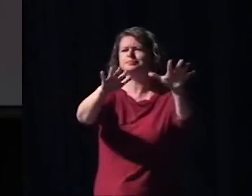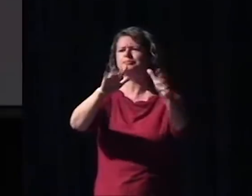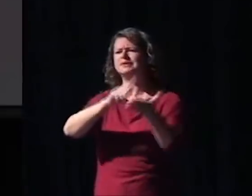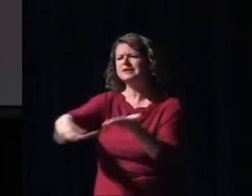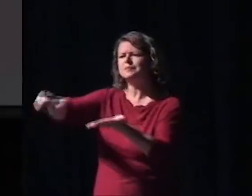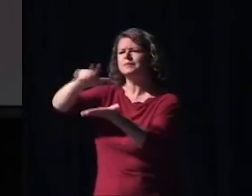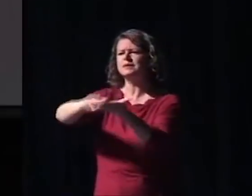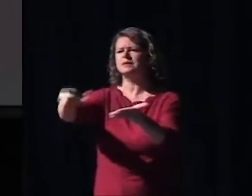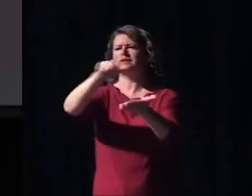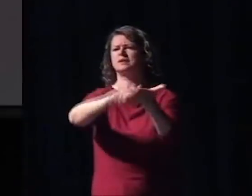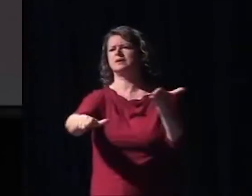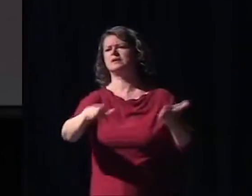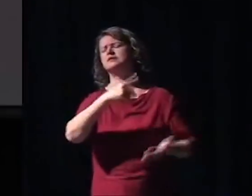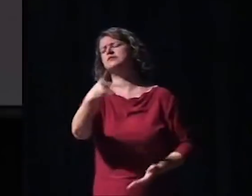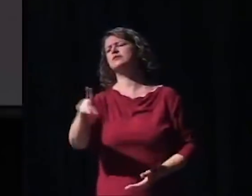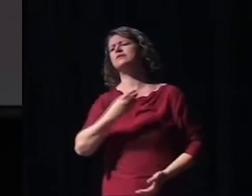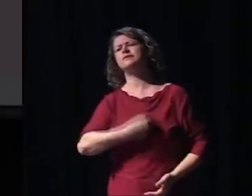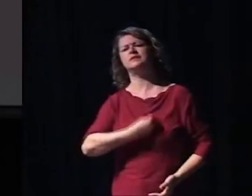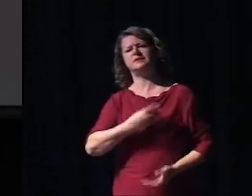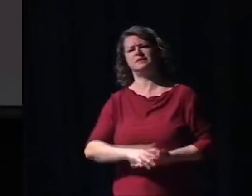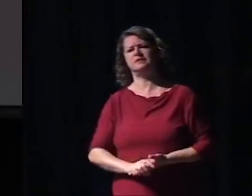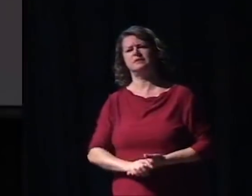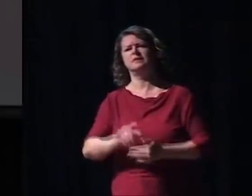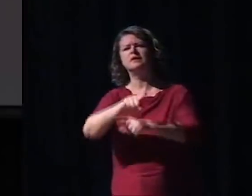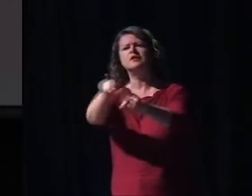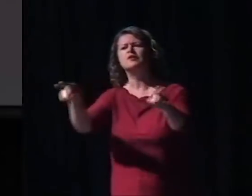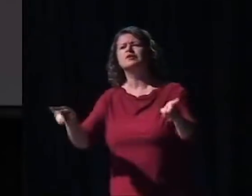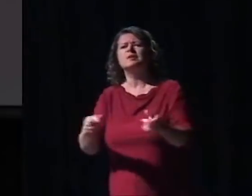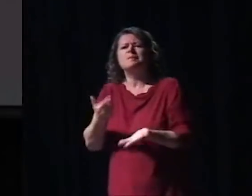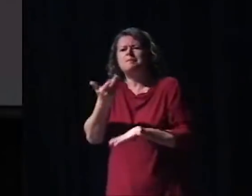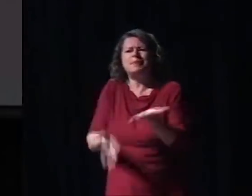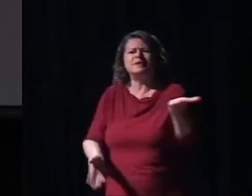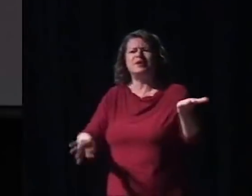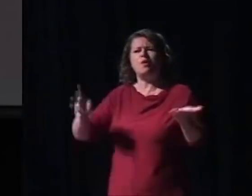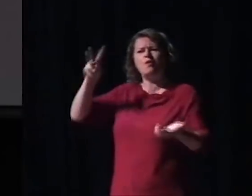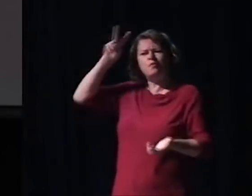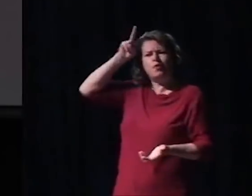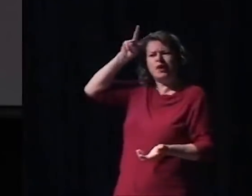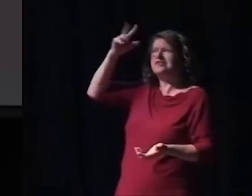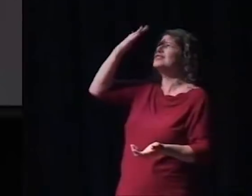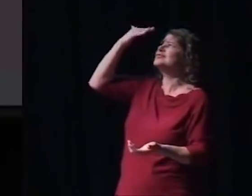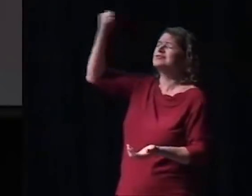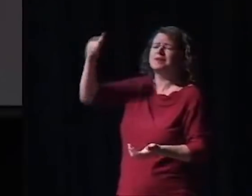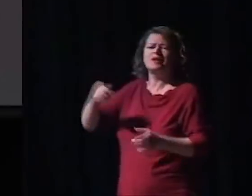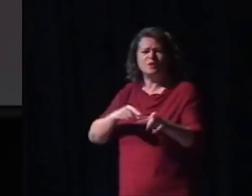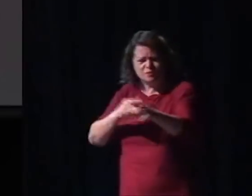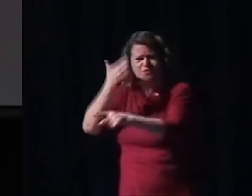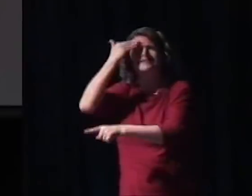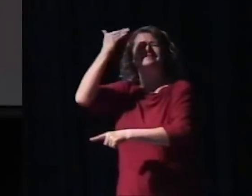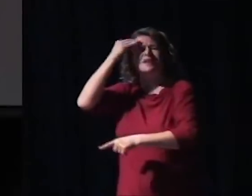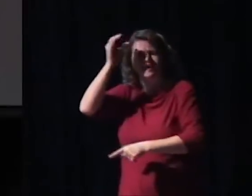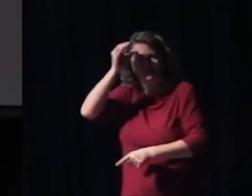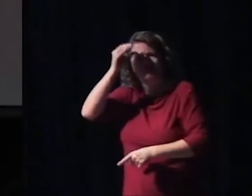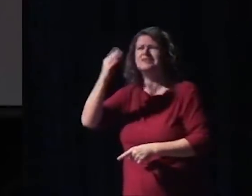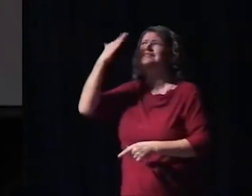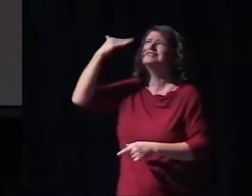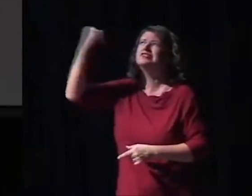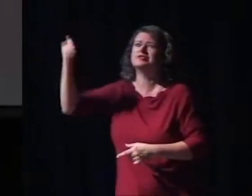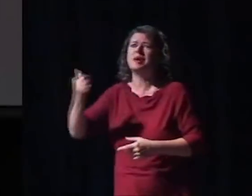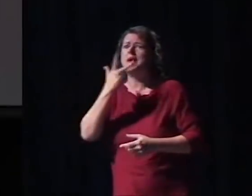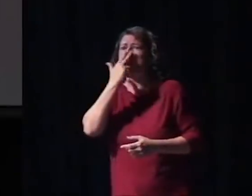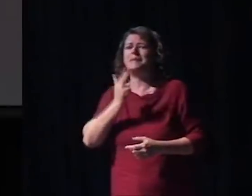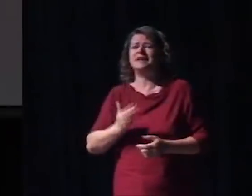vida. Se você perdeu a sua vocação, você sabe que tem um chamado para o altar do Senhor.